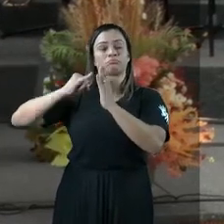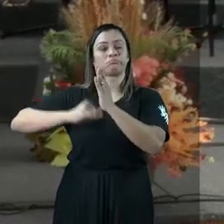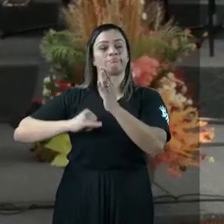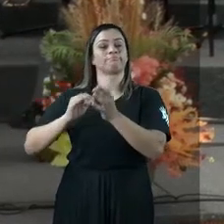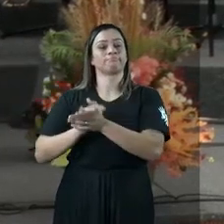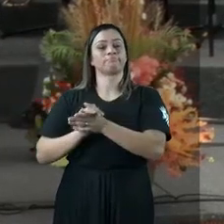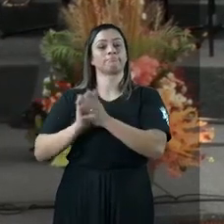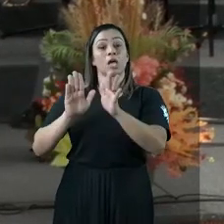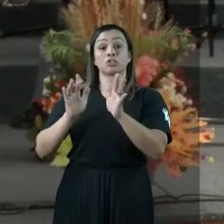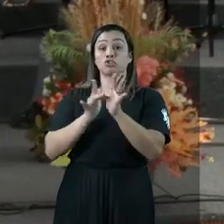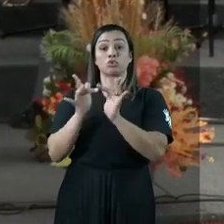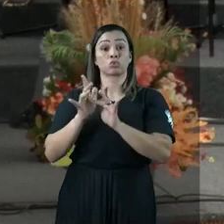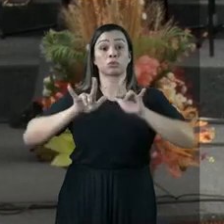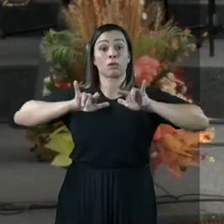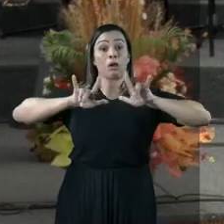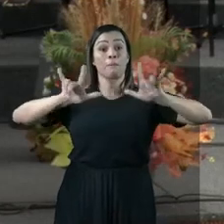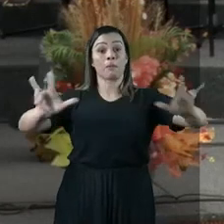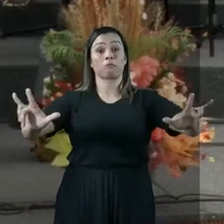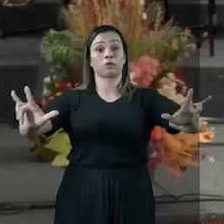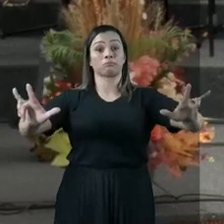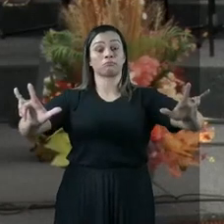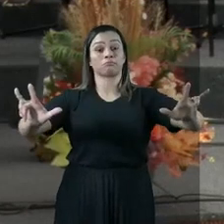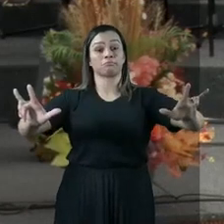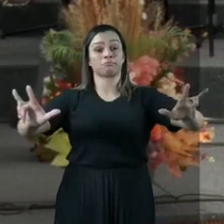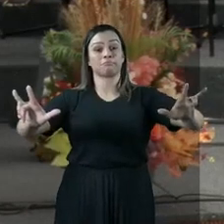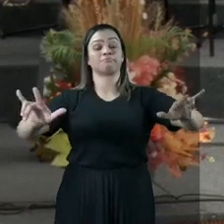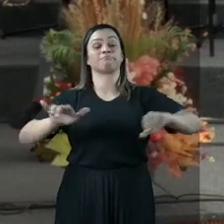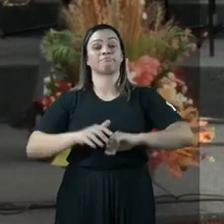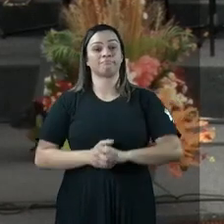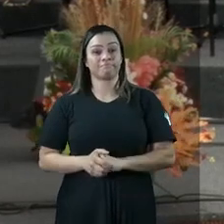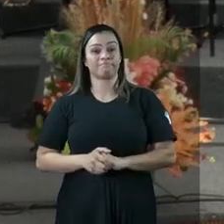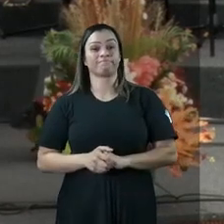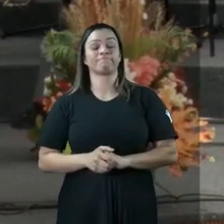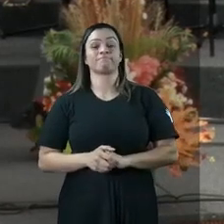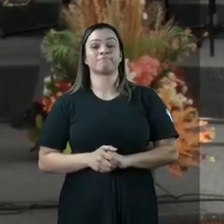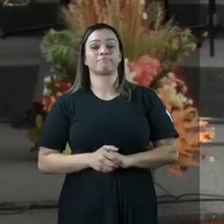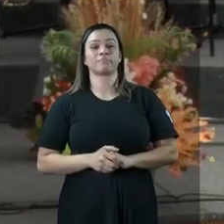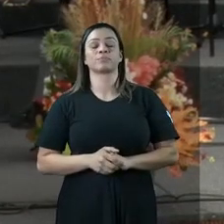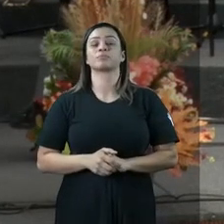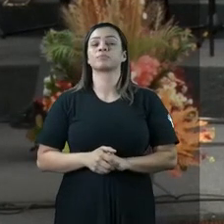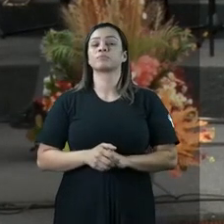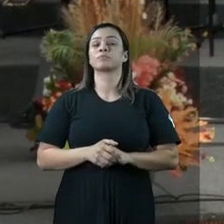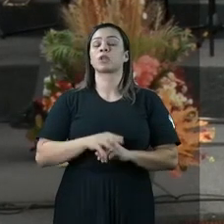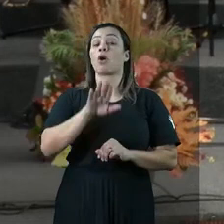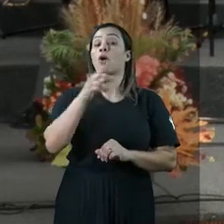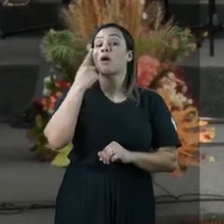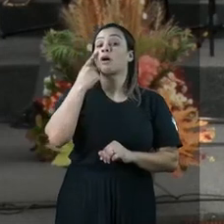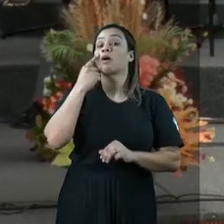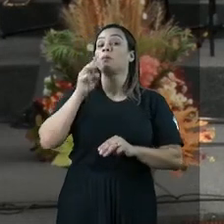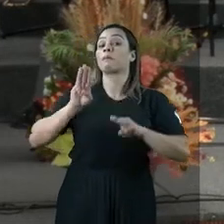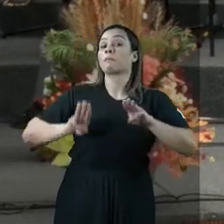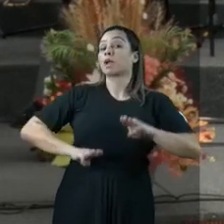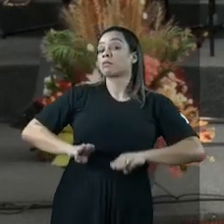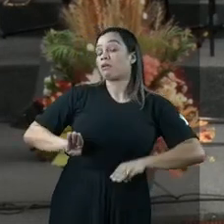coração preparado para ouvir a palavra de consolo daquele que é o Rei da Glória. Agora, Mateus ou Levi estava